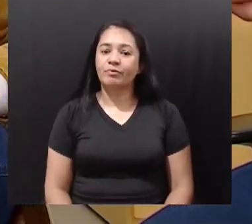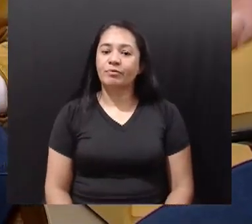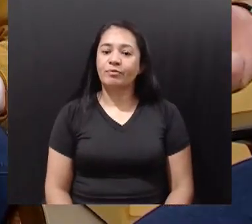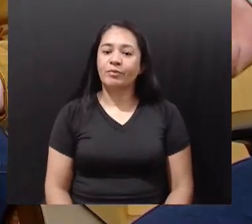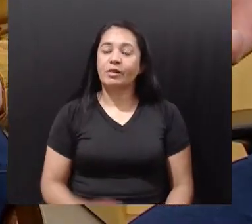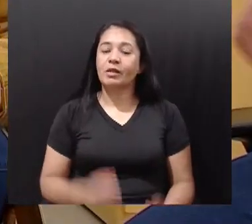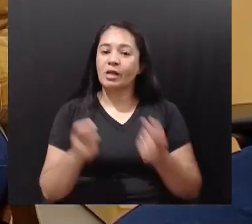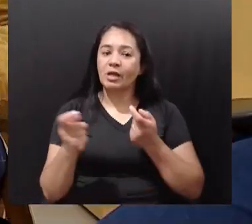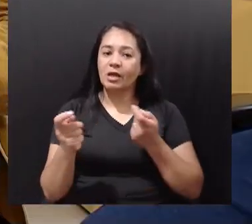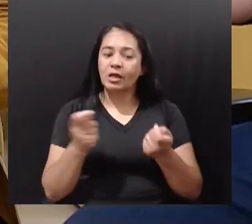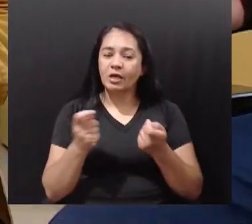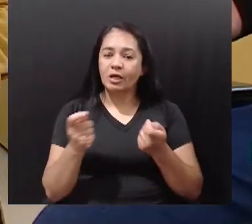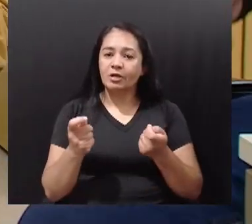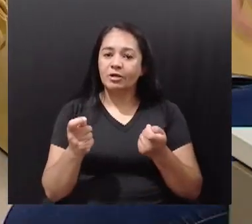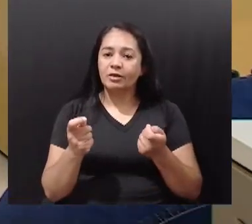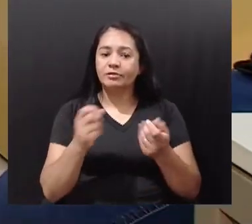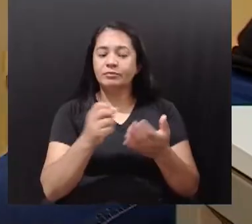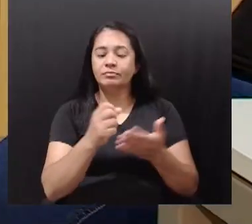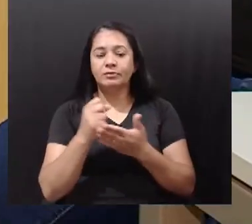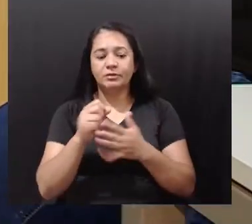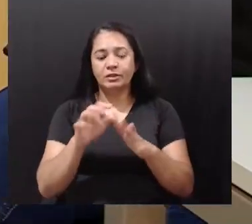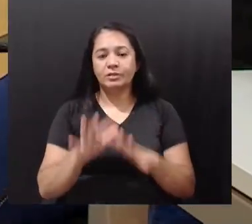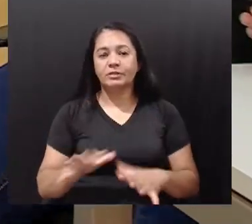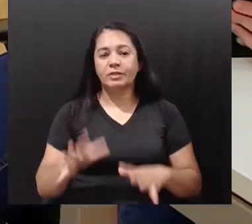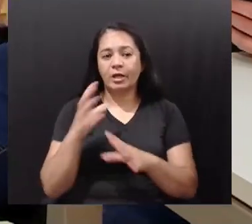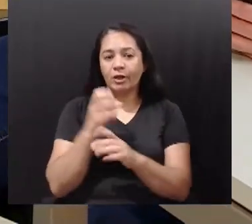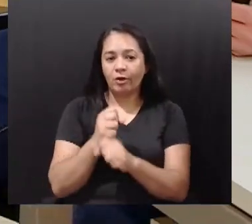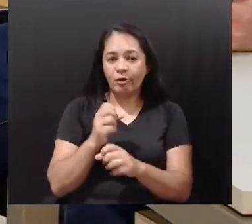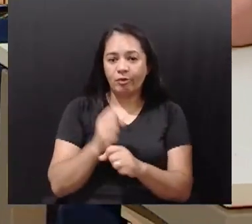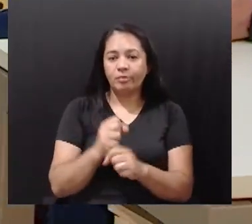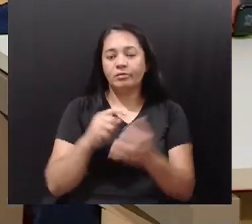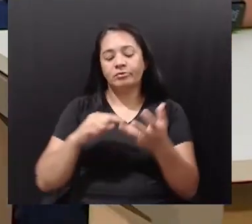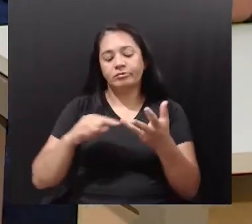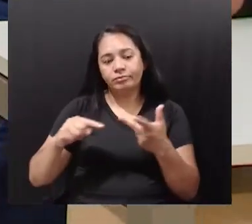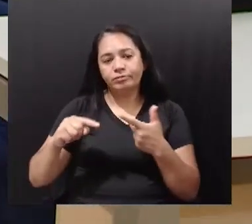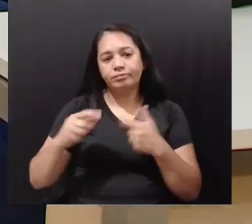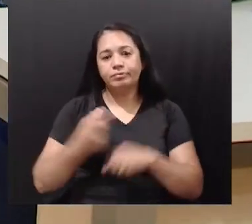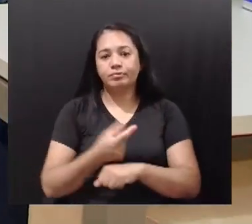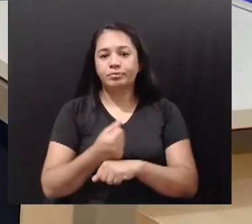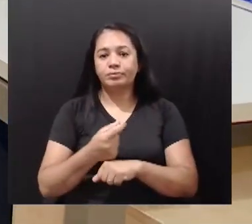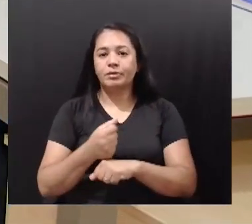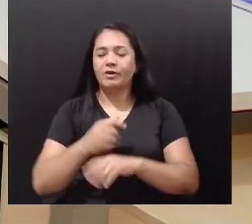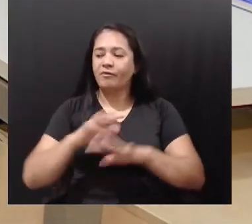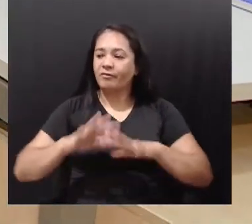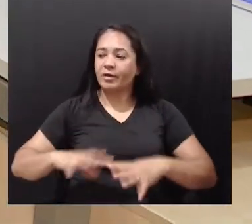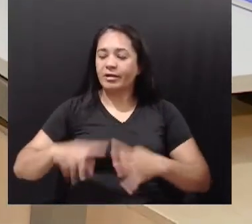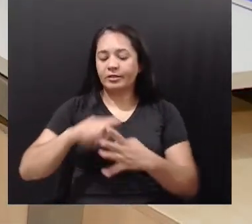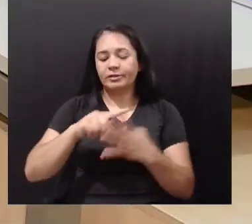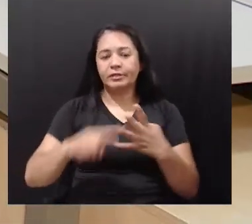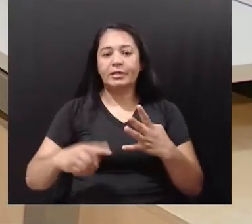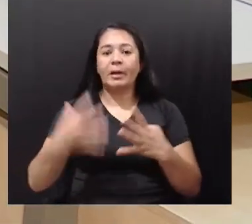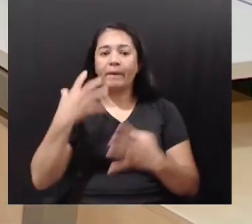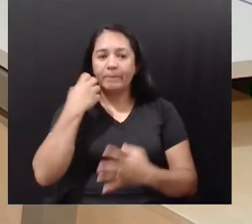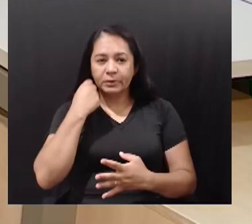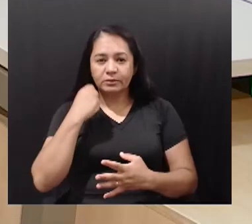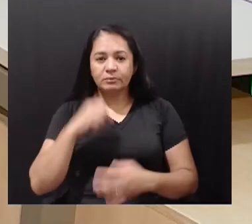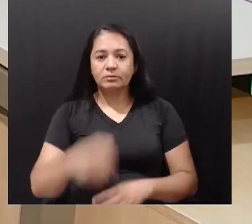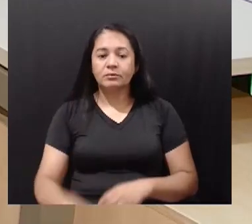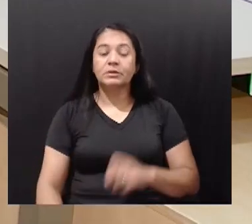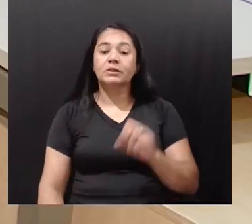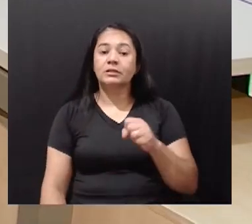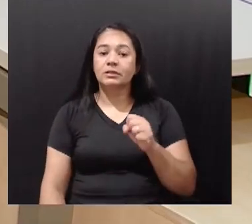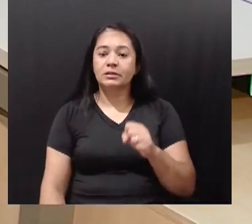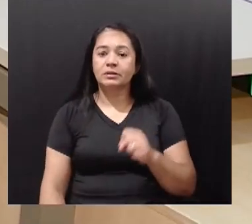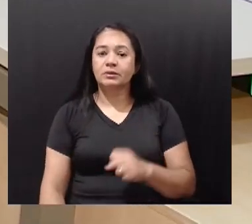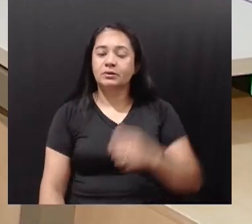pega a área contábil, financeiro, orçamentário e patrimonial, né? Pegam essas 4 áreas, né? Na verdade, exercer o controle, aí